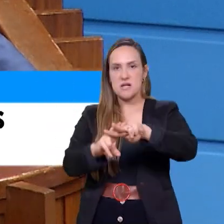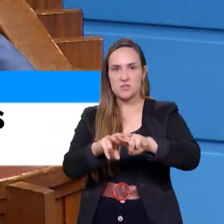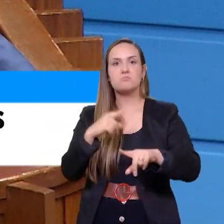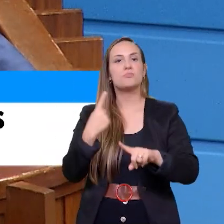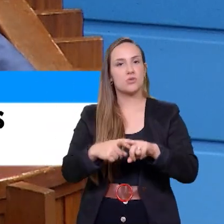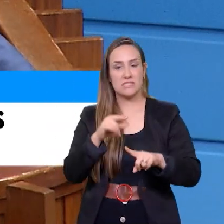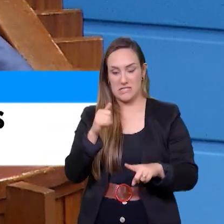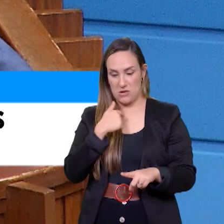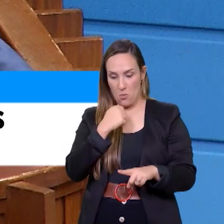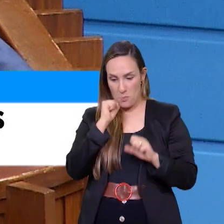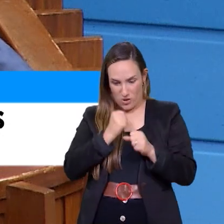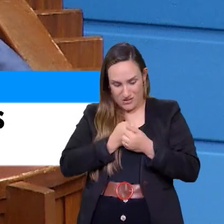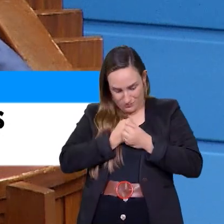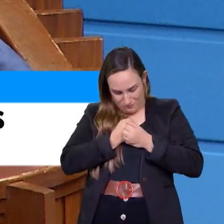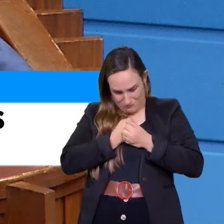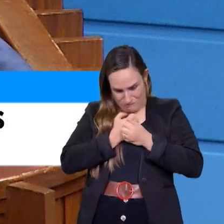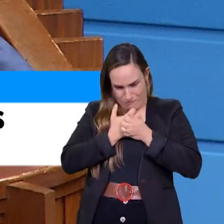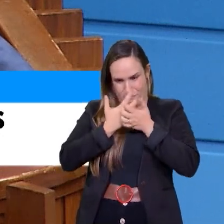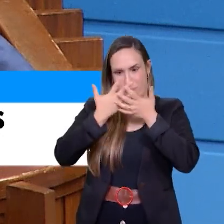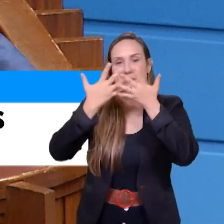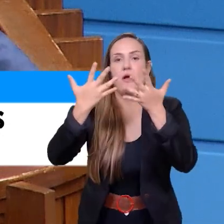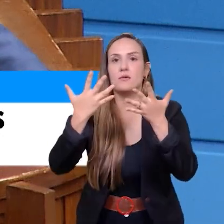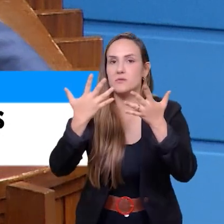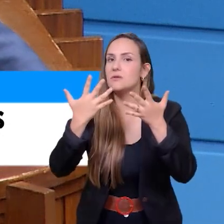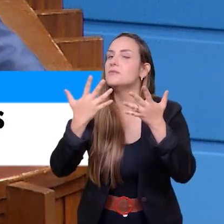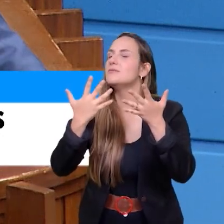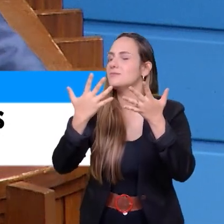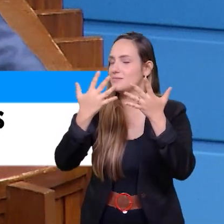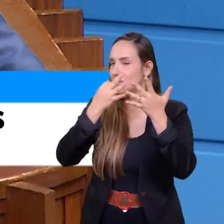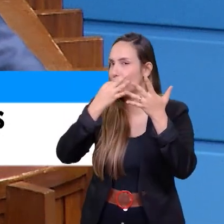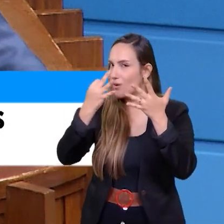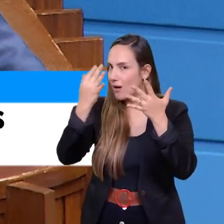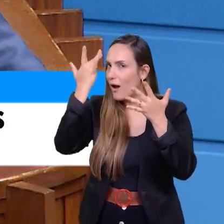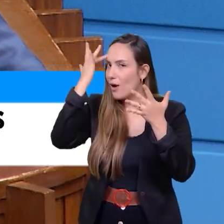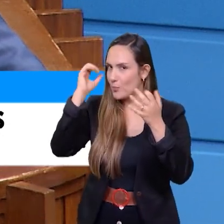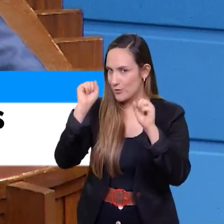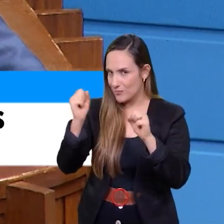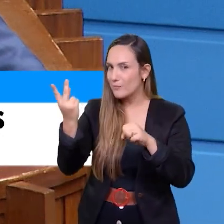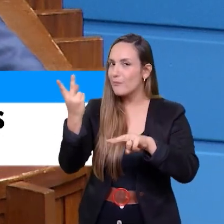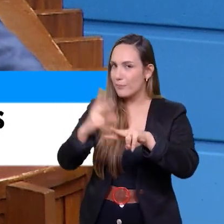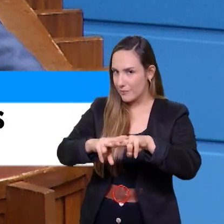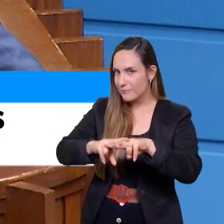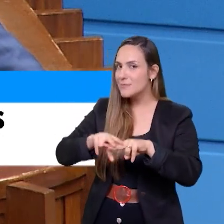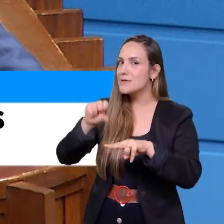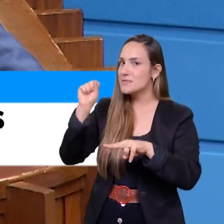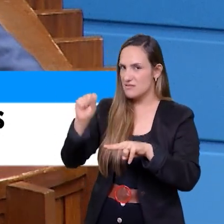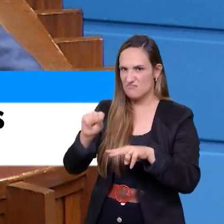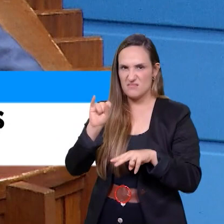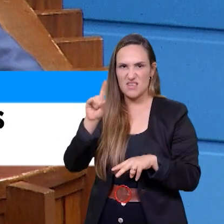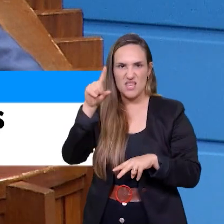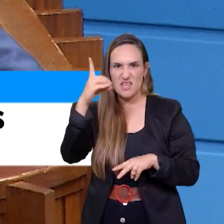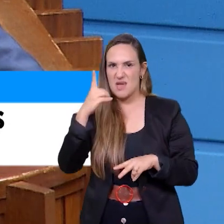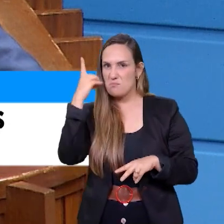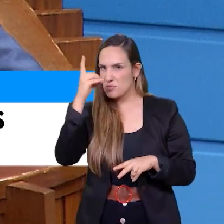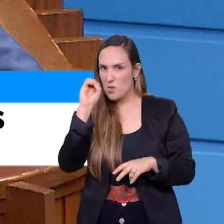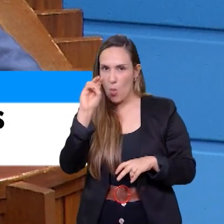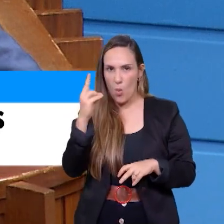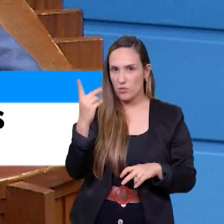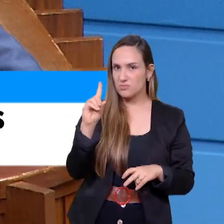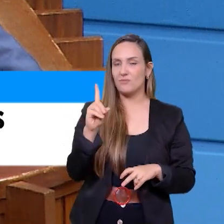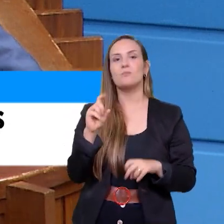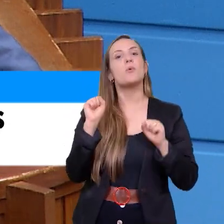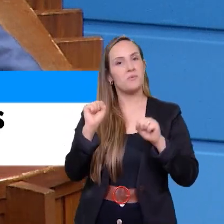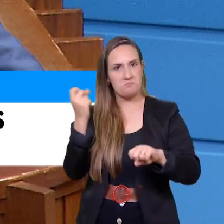aquilo que tivesse em nosso coração, em nossa alma, sairíamos, independente de ser deputado ou